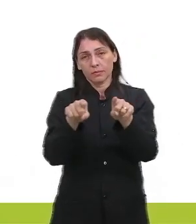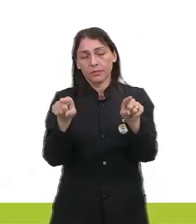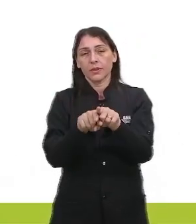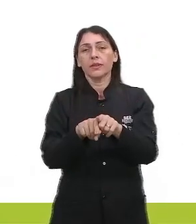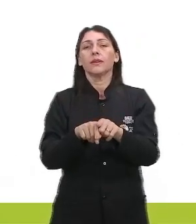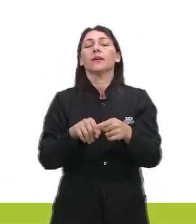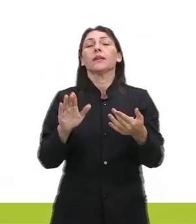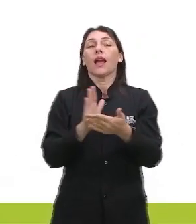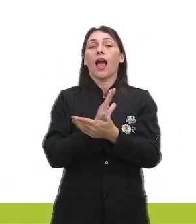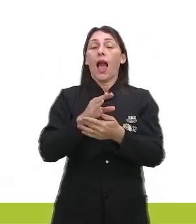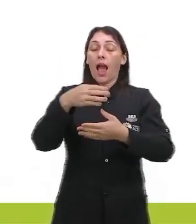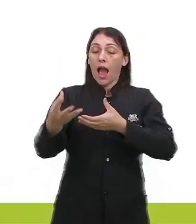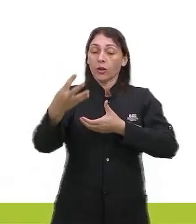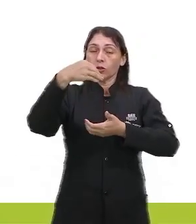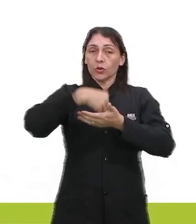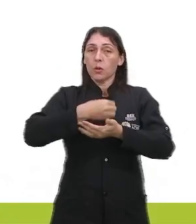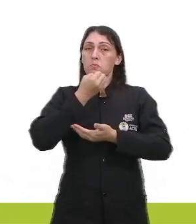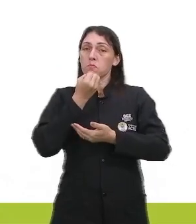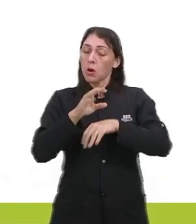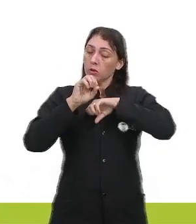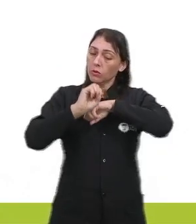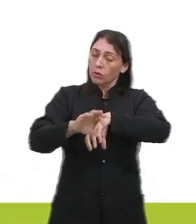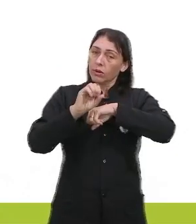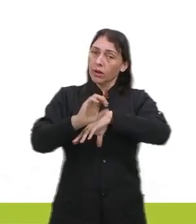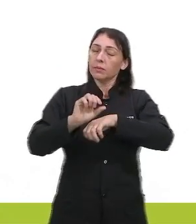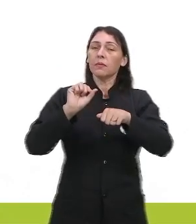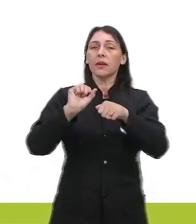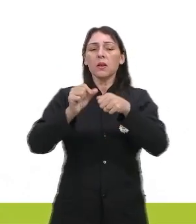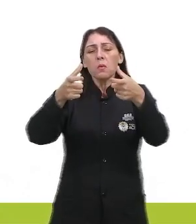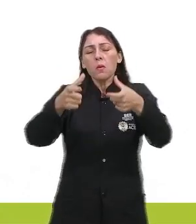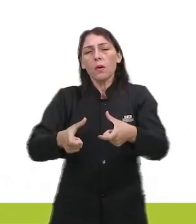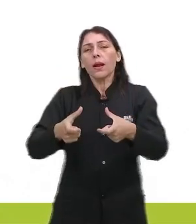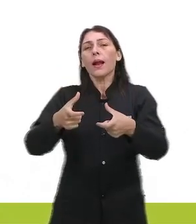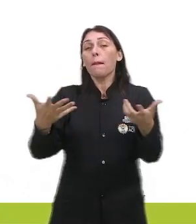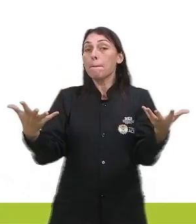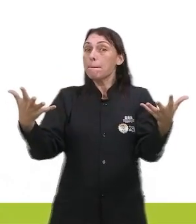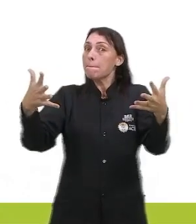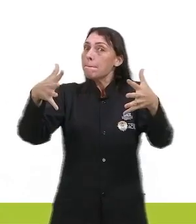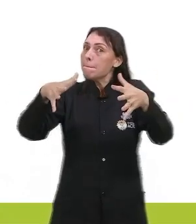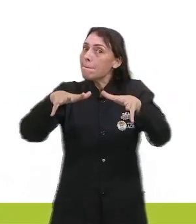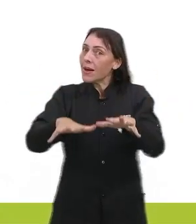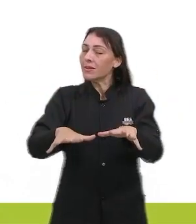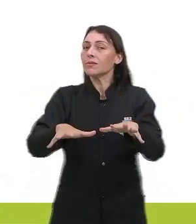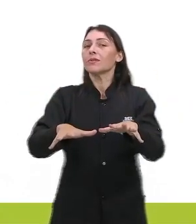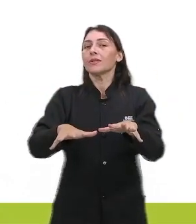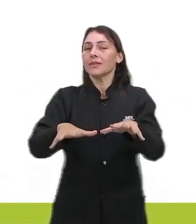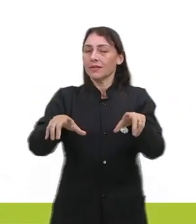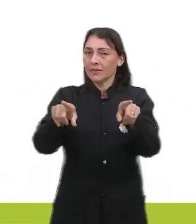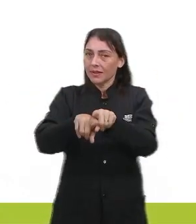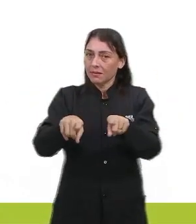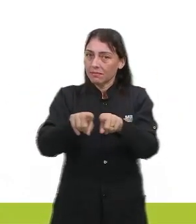promover atitudes positivas, educar para criar um ambiente mais inclusivo, olha a palavra,